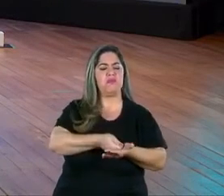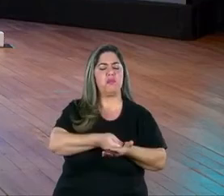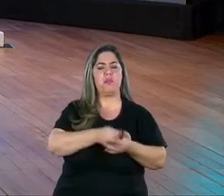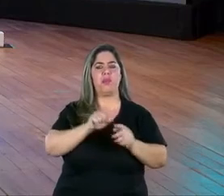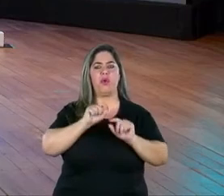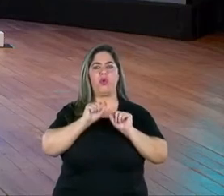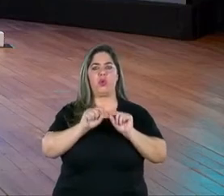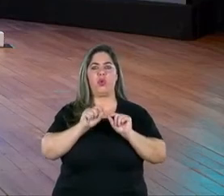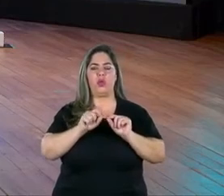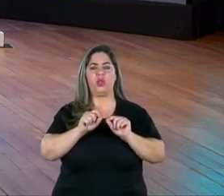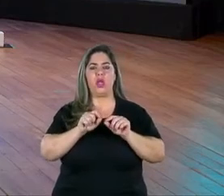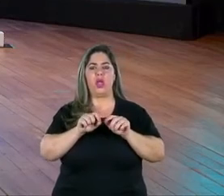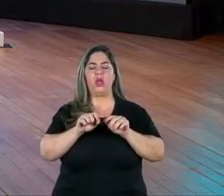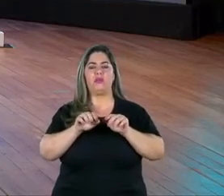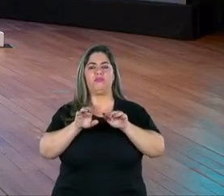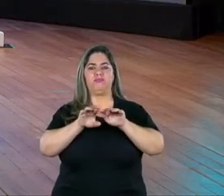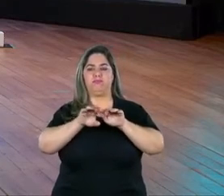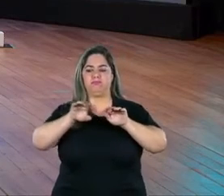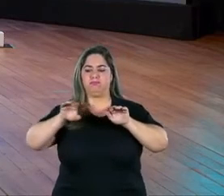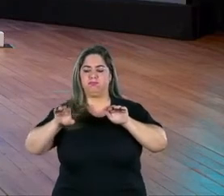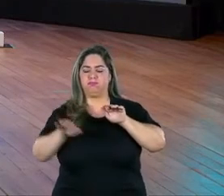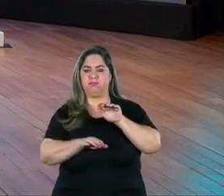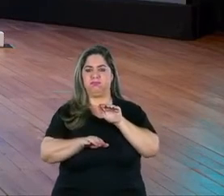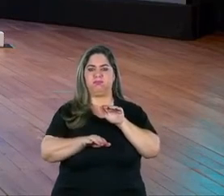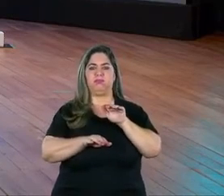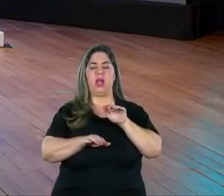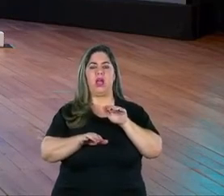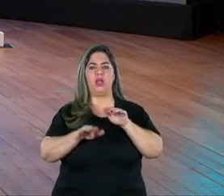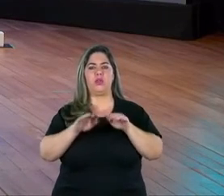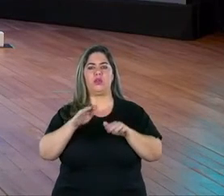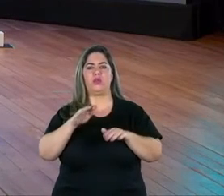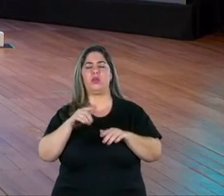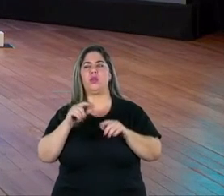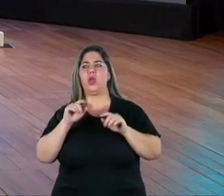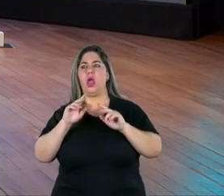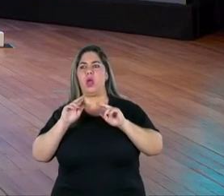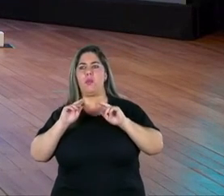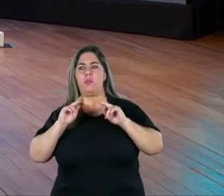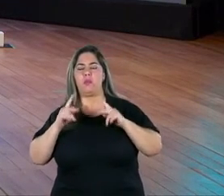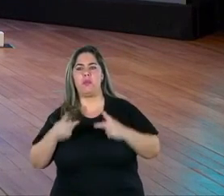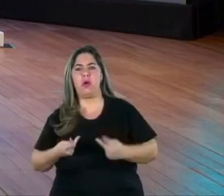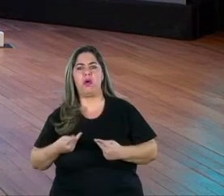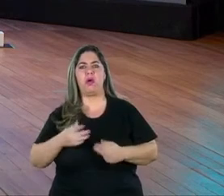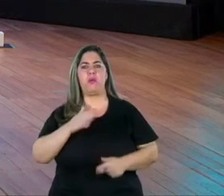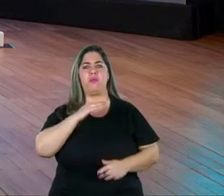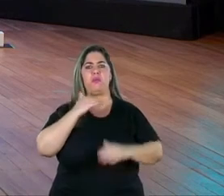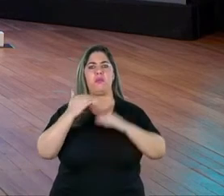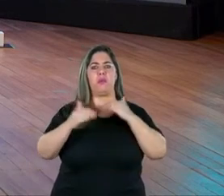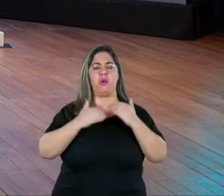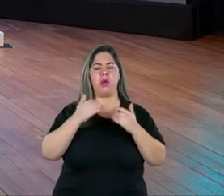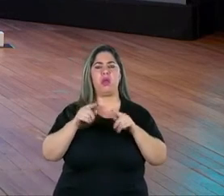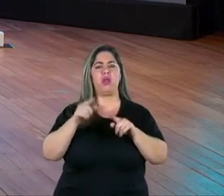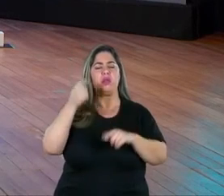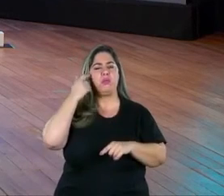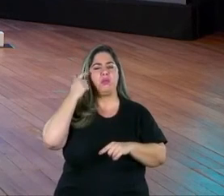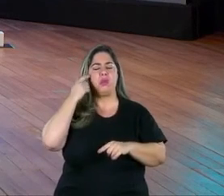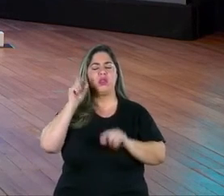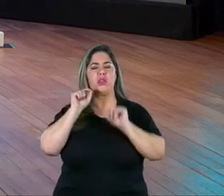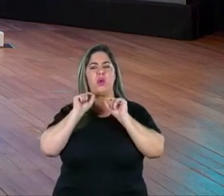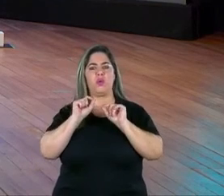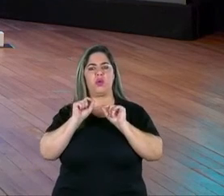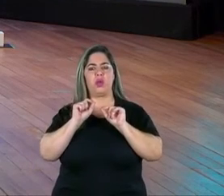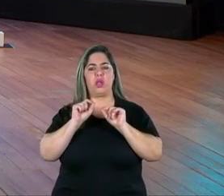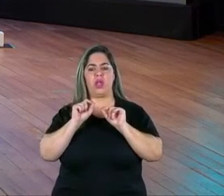esse processo de segregação, de morte da questão da humanidade e de pensar realmente a realidade de forma crítica